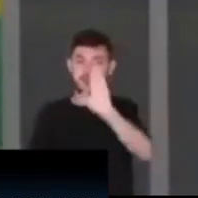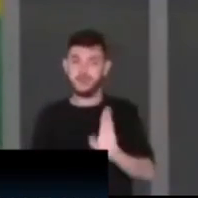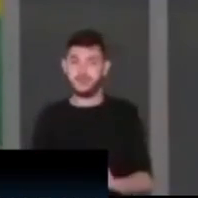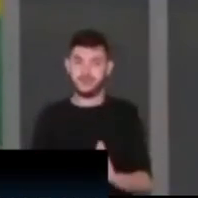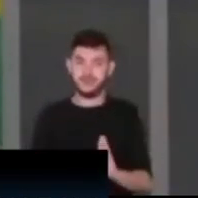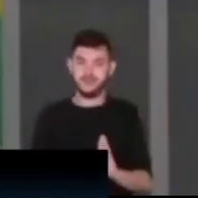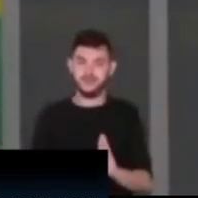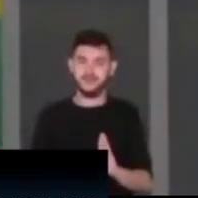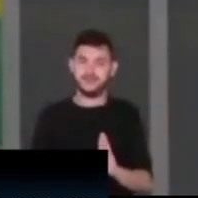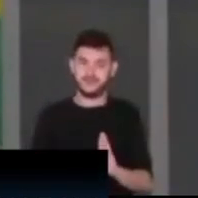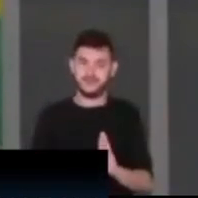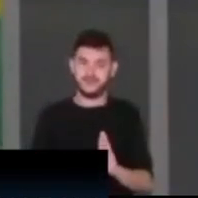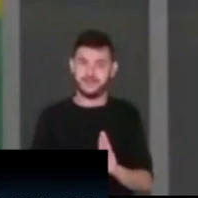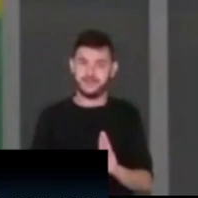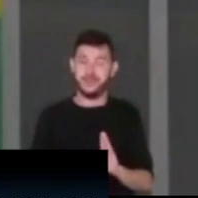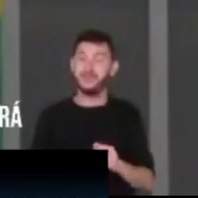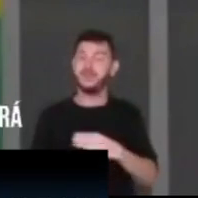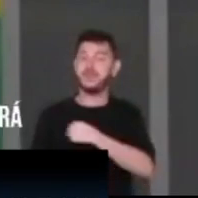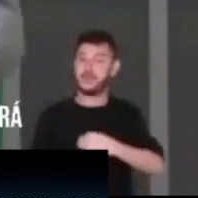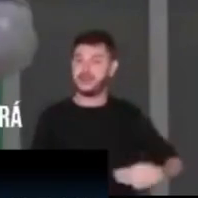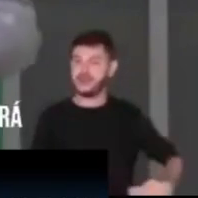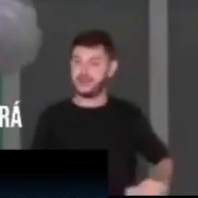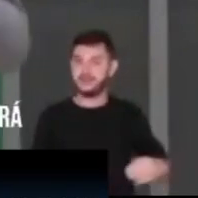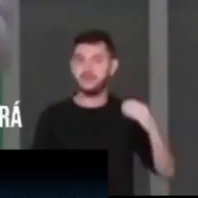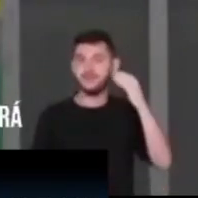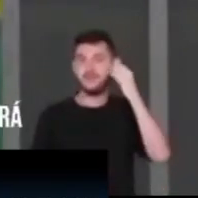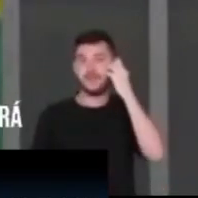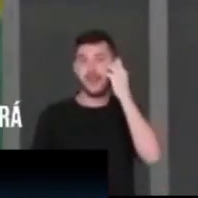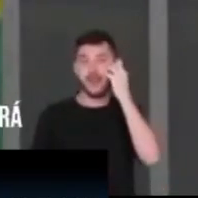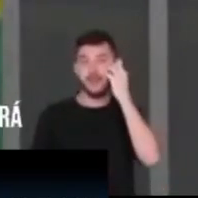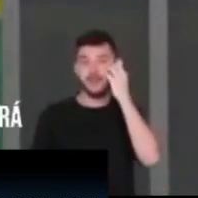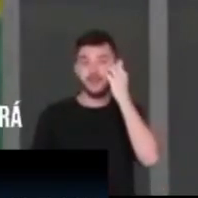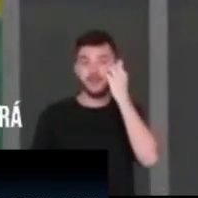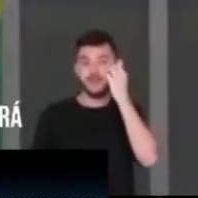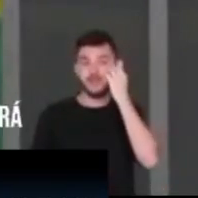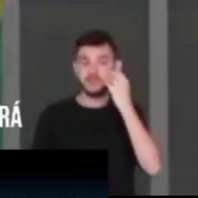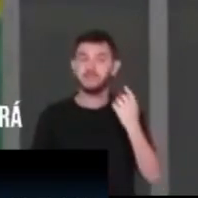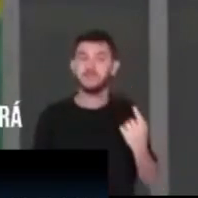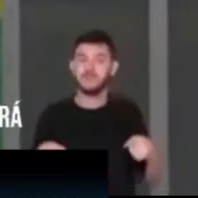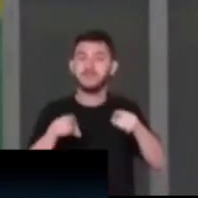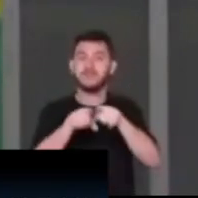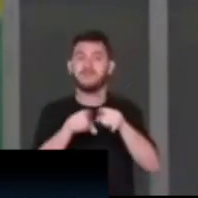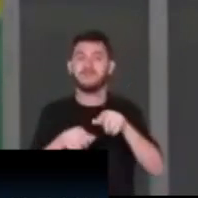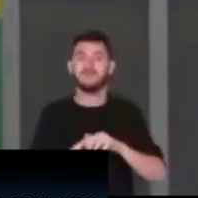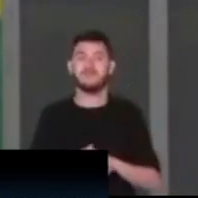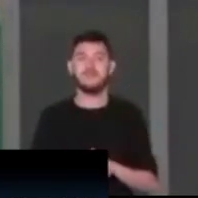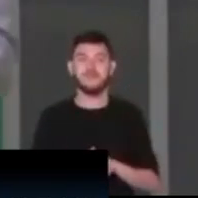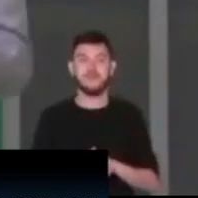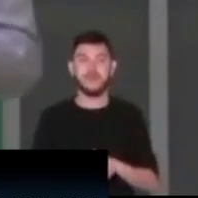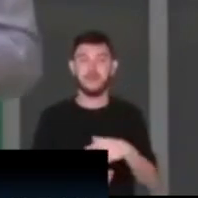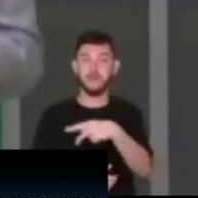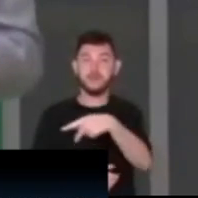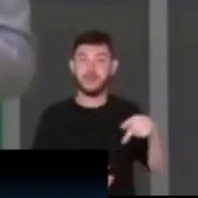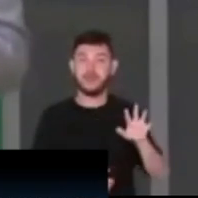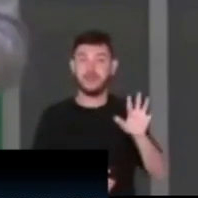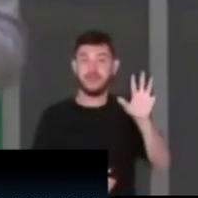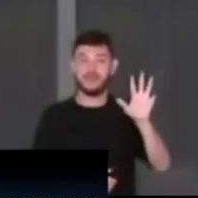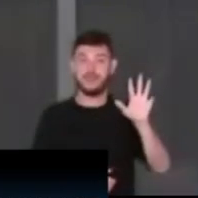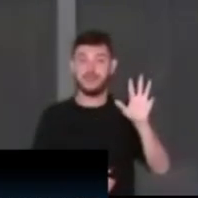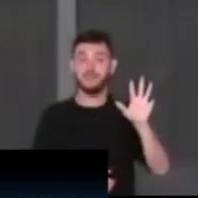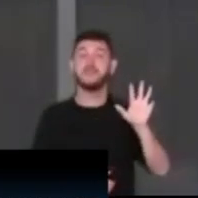e do ministro Flávio Dino. É a oportunidade que o presidente Lula terá de responder